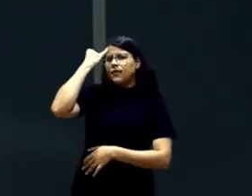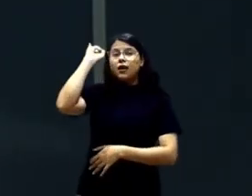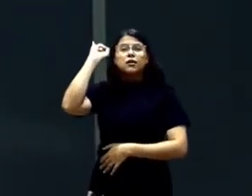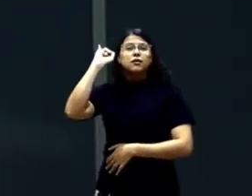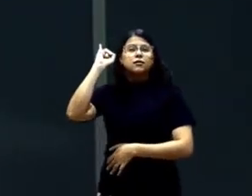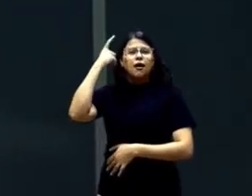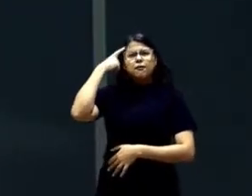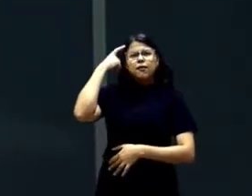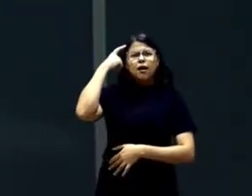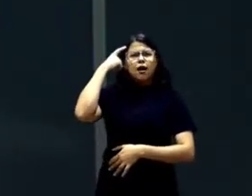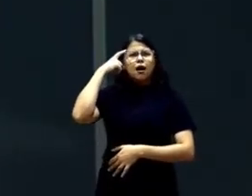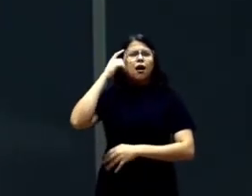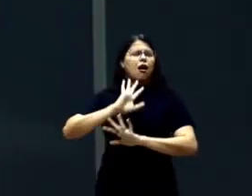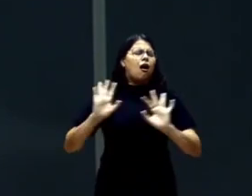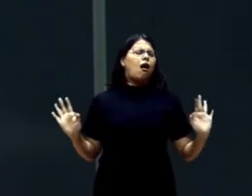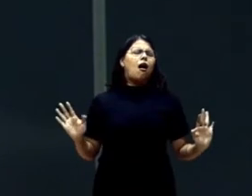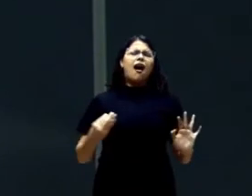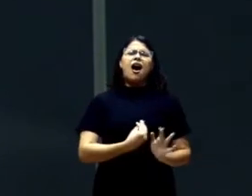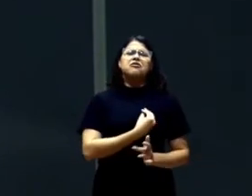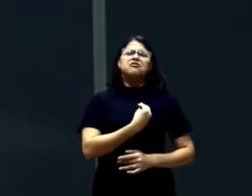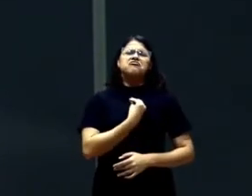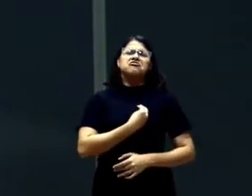achando que o amanhã estava garantido.